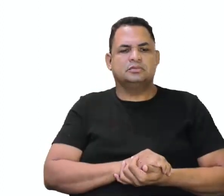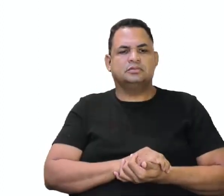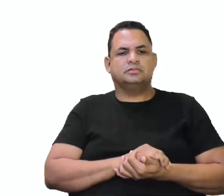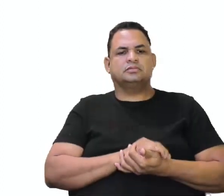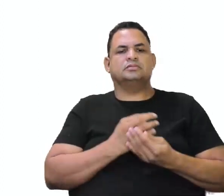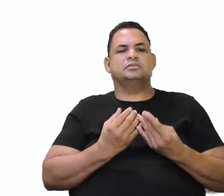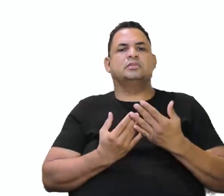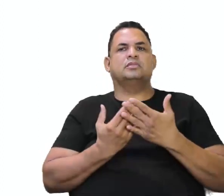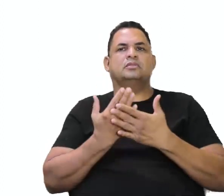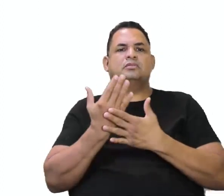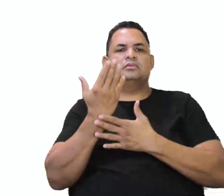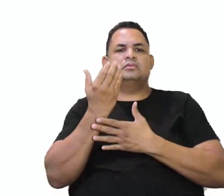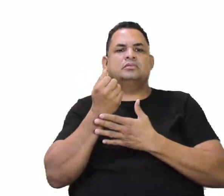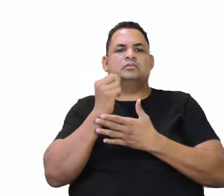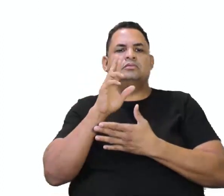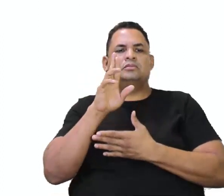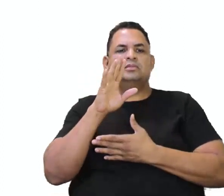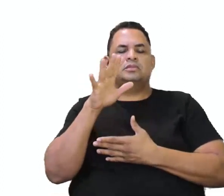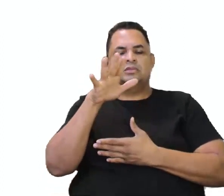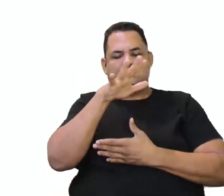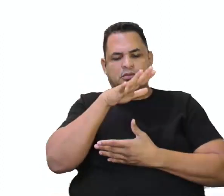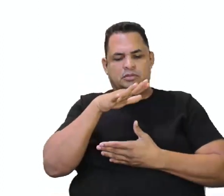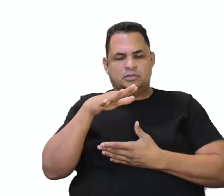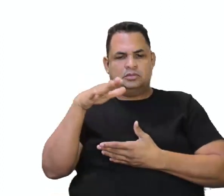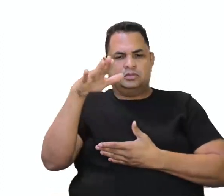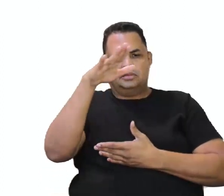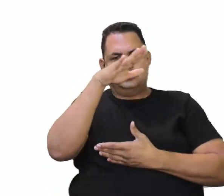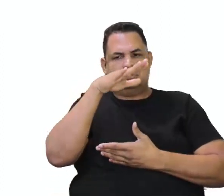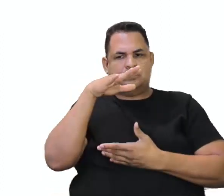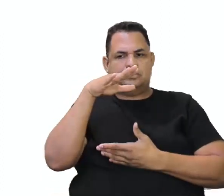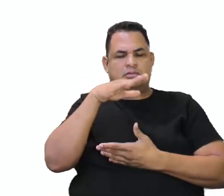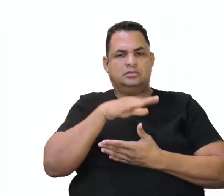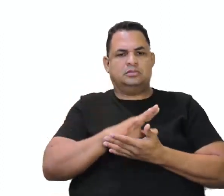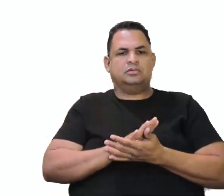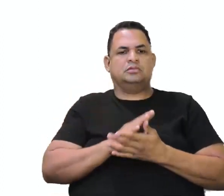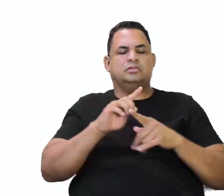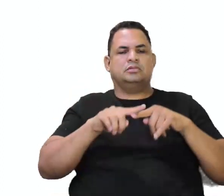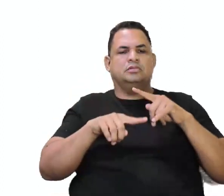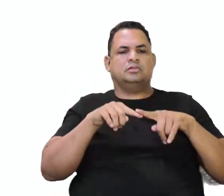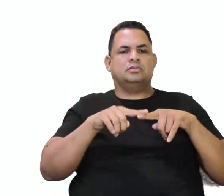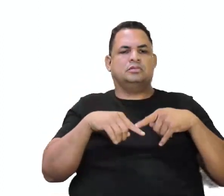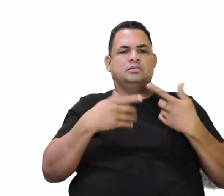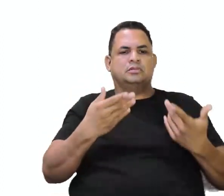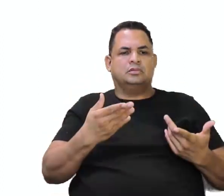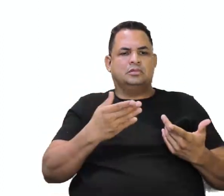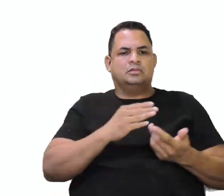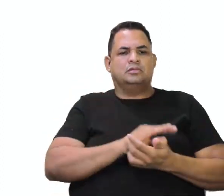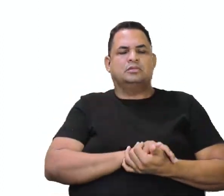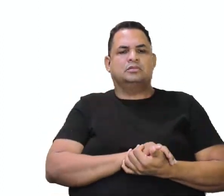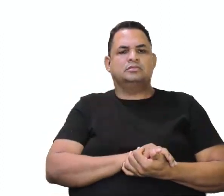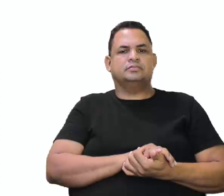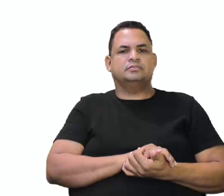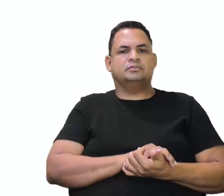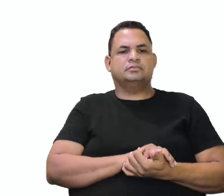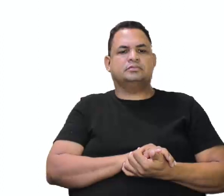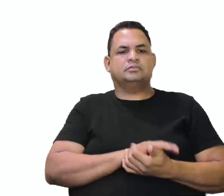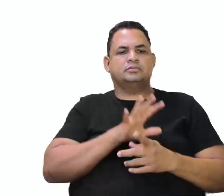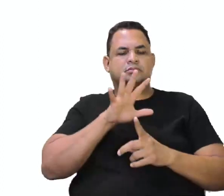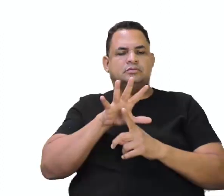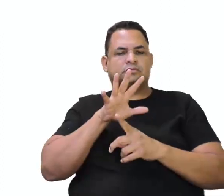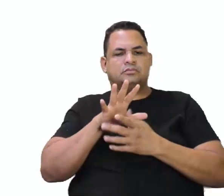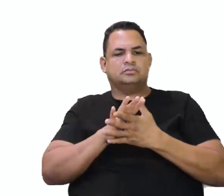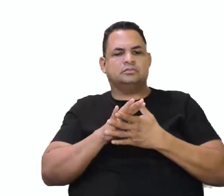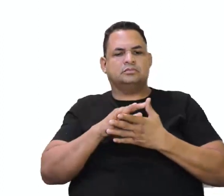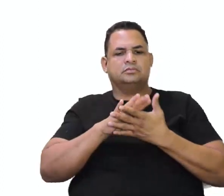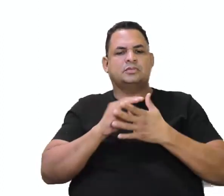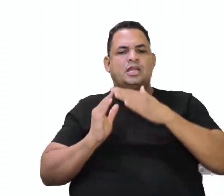estou liberando para a atmosfera, tá? Esses produtos que vão aí estar interferindo tanto